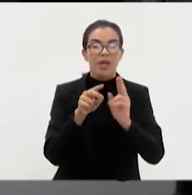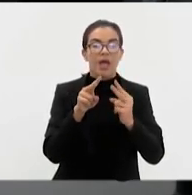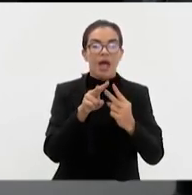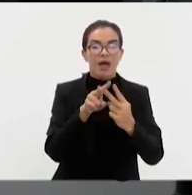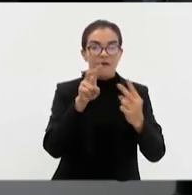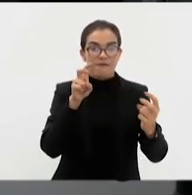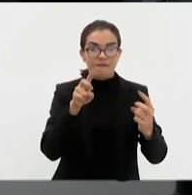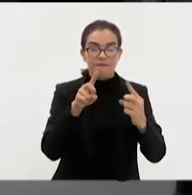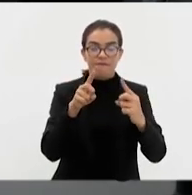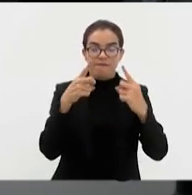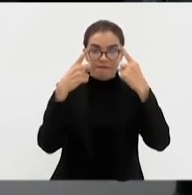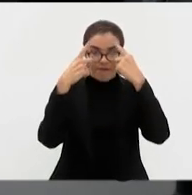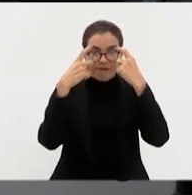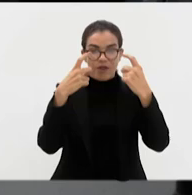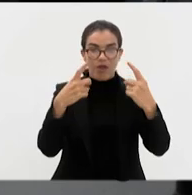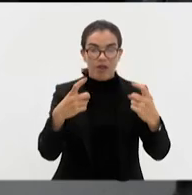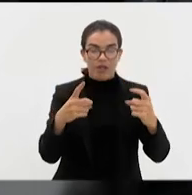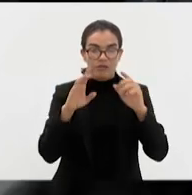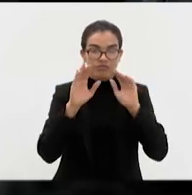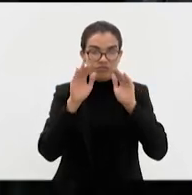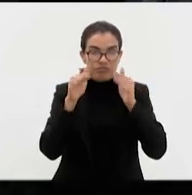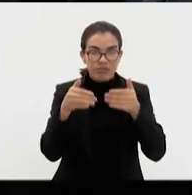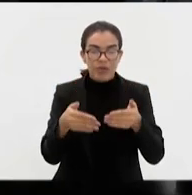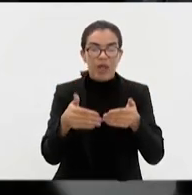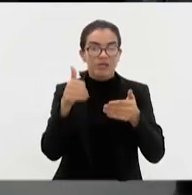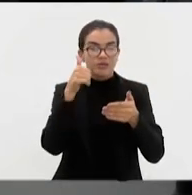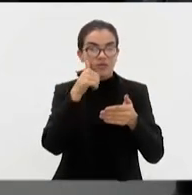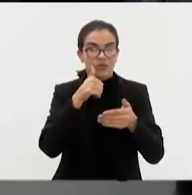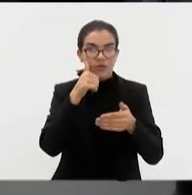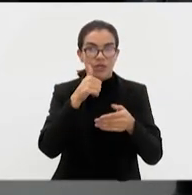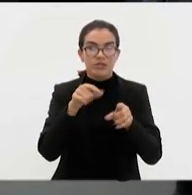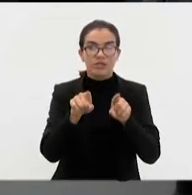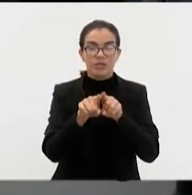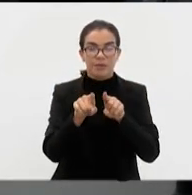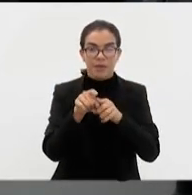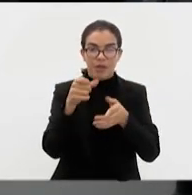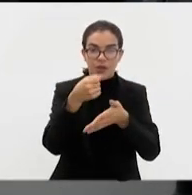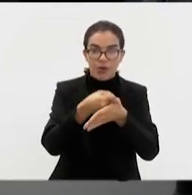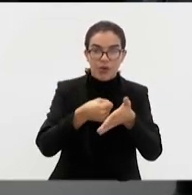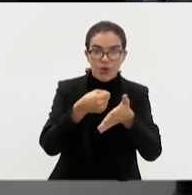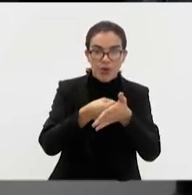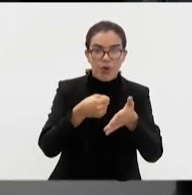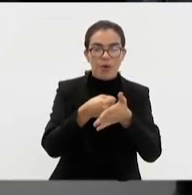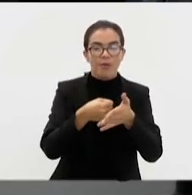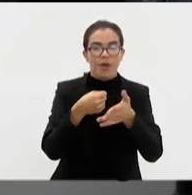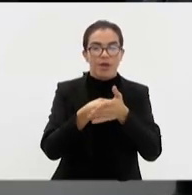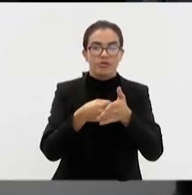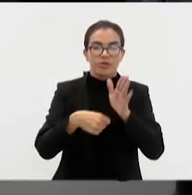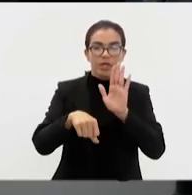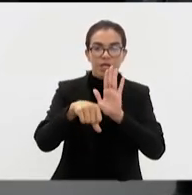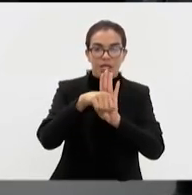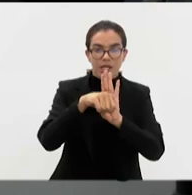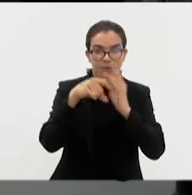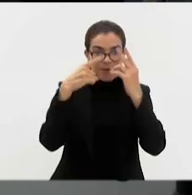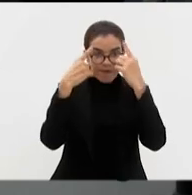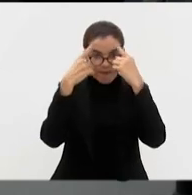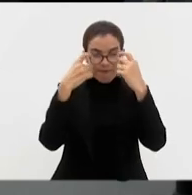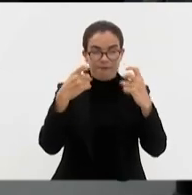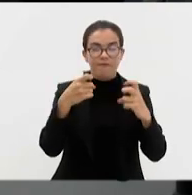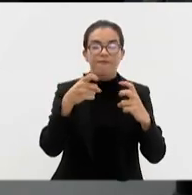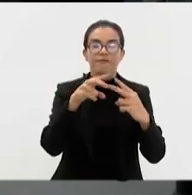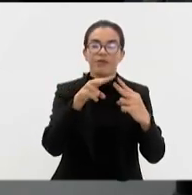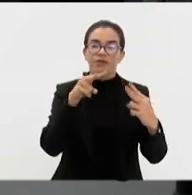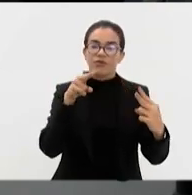ciberviolência não vitima exclusivamente as mulheres e que o combate aos cybercrimes, em geral, requer